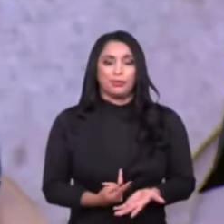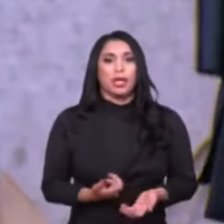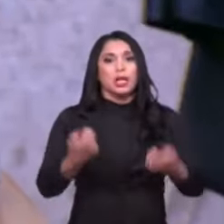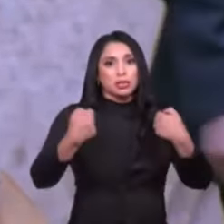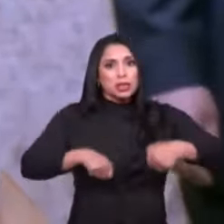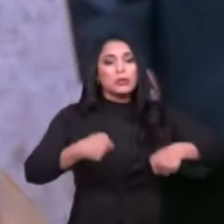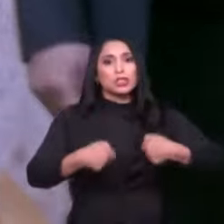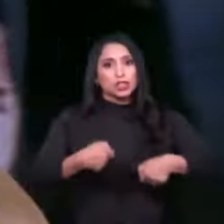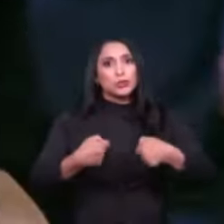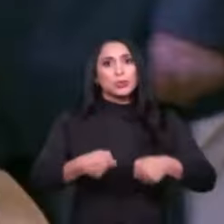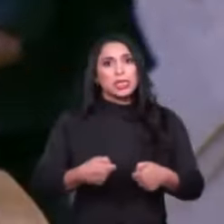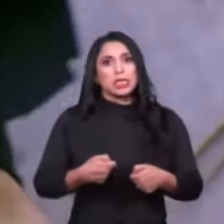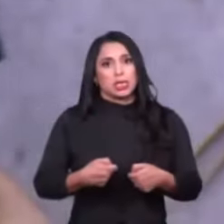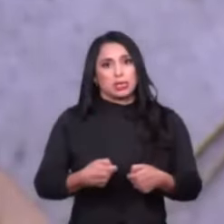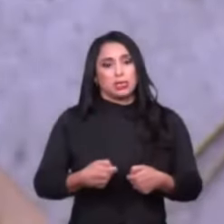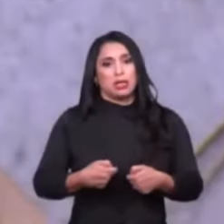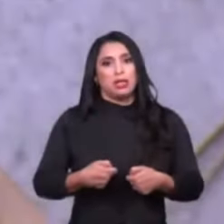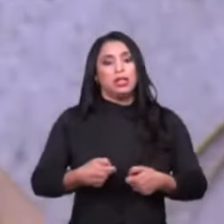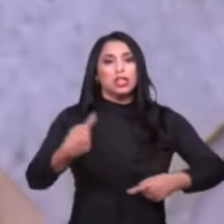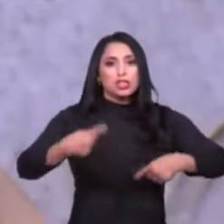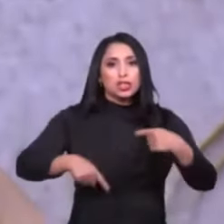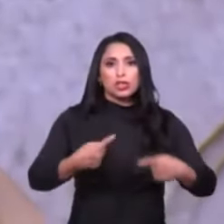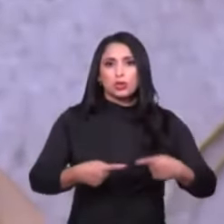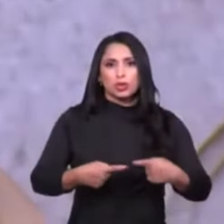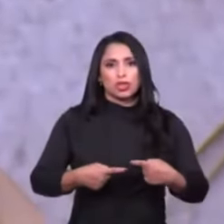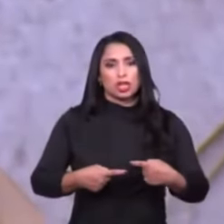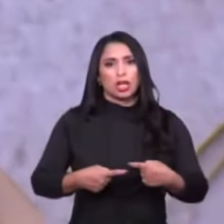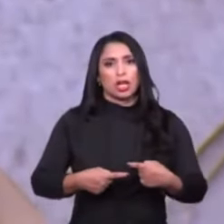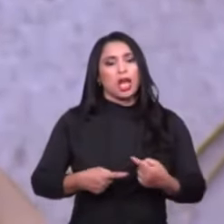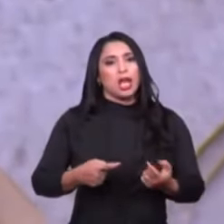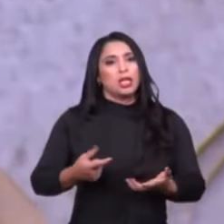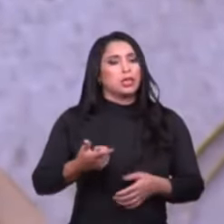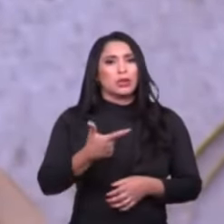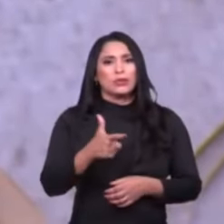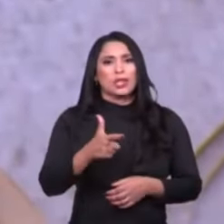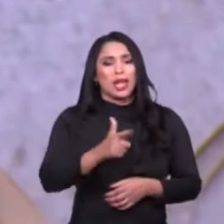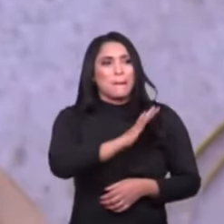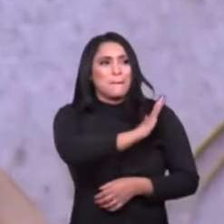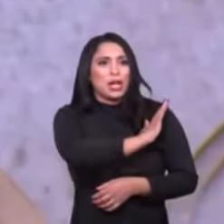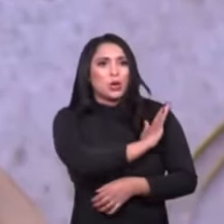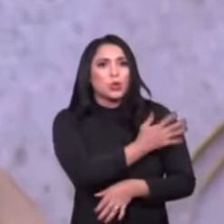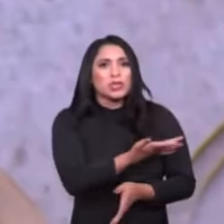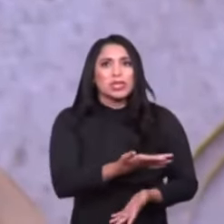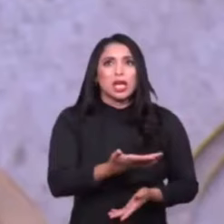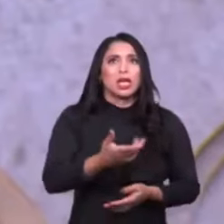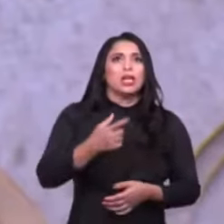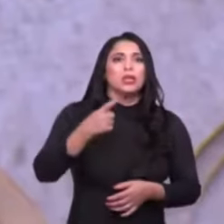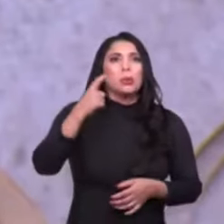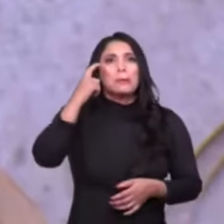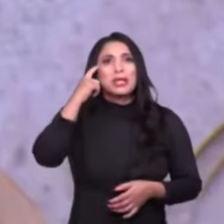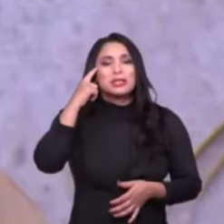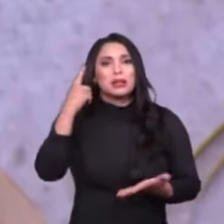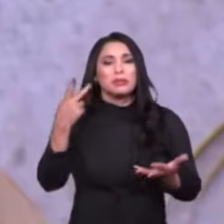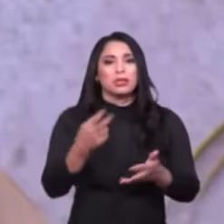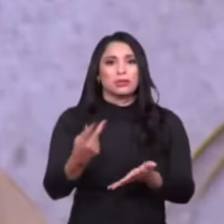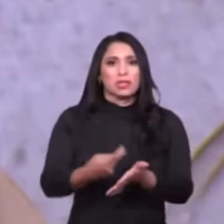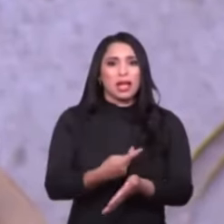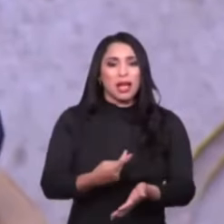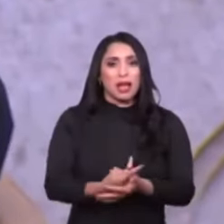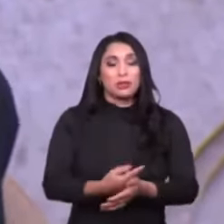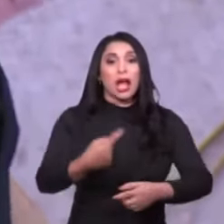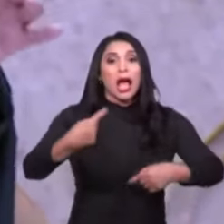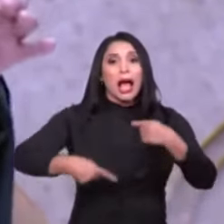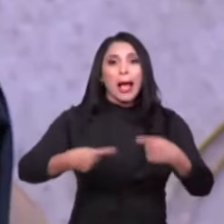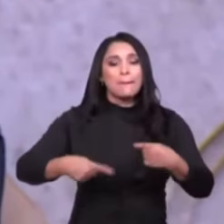ser capazes de discutir, sem preconceito, sem superstições, a melhor política de drogas. Seja